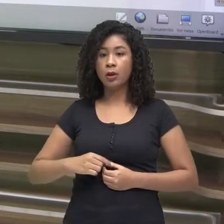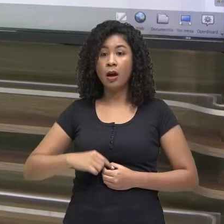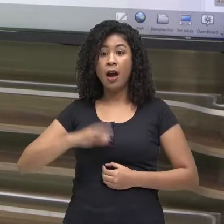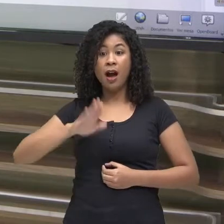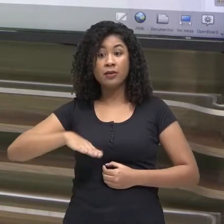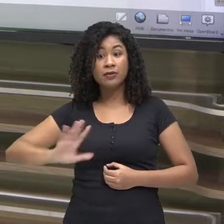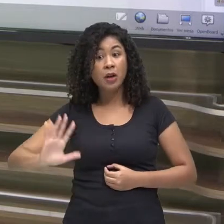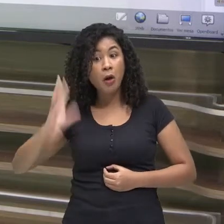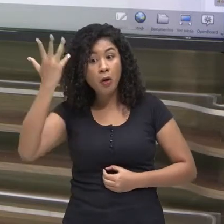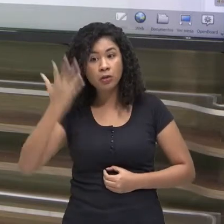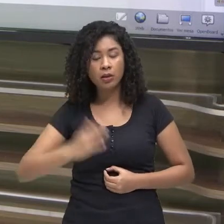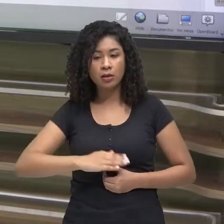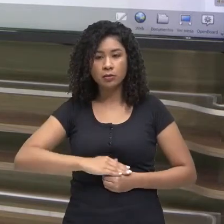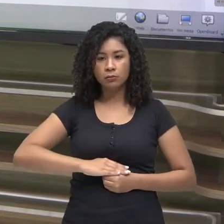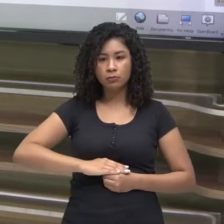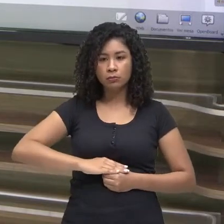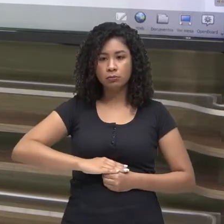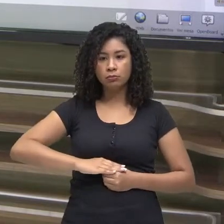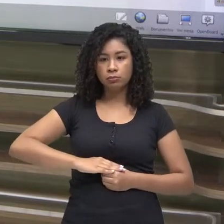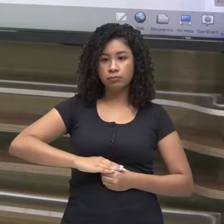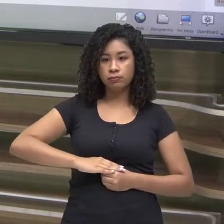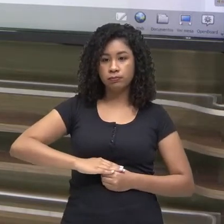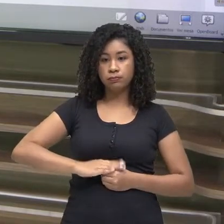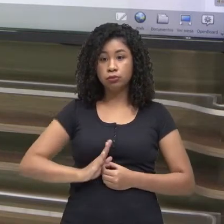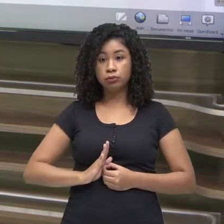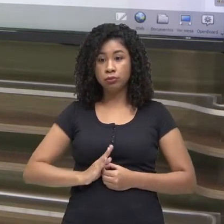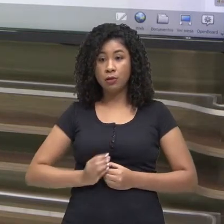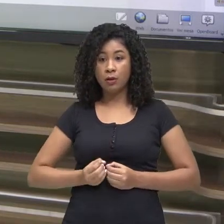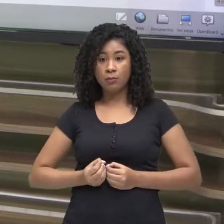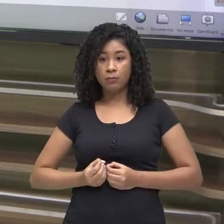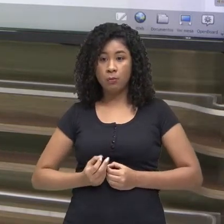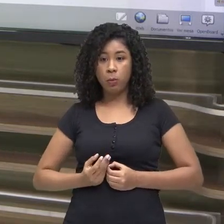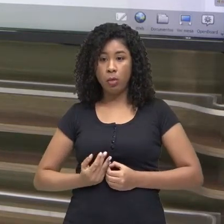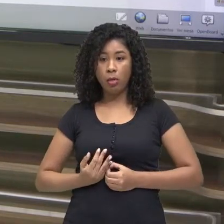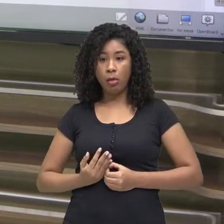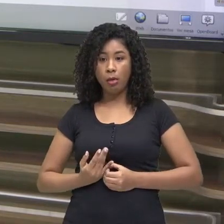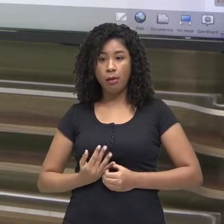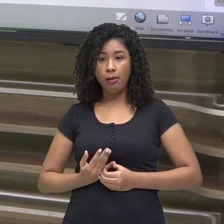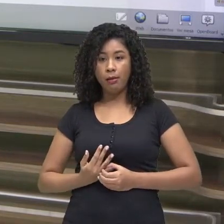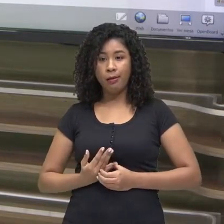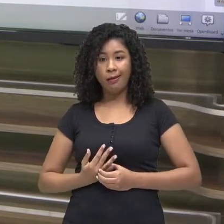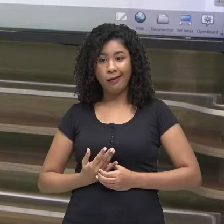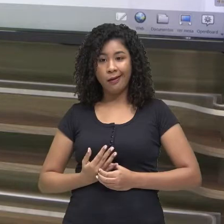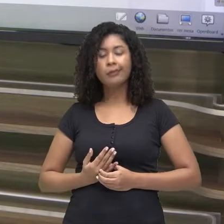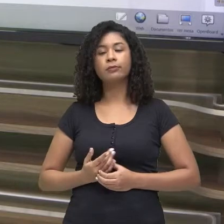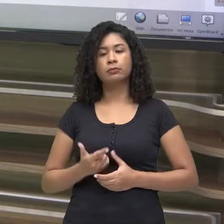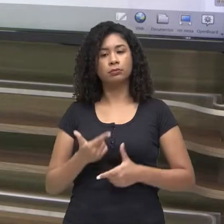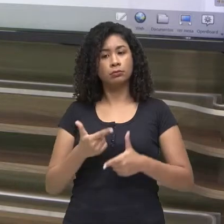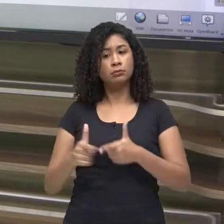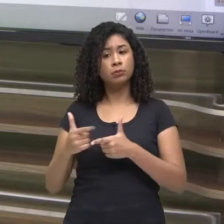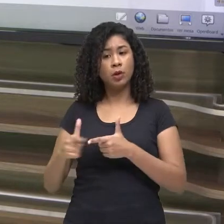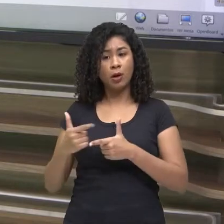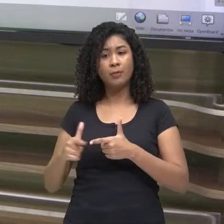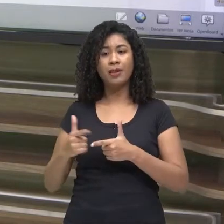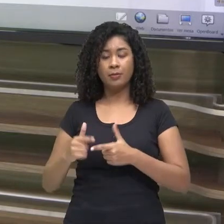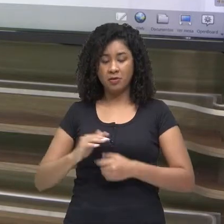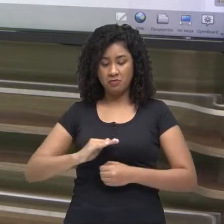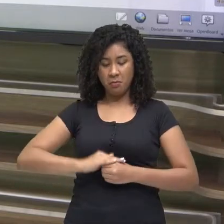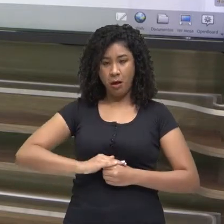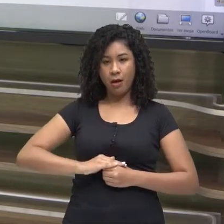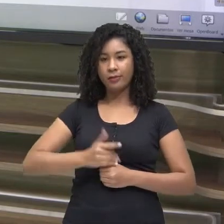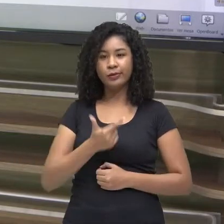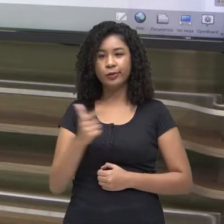por outras questões, essa válvula ela pode ficar com problema. E aí, ao invés dela se fechar, ela